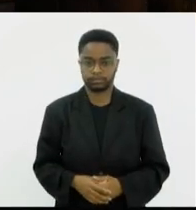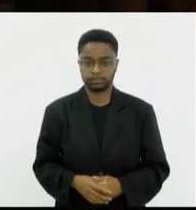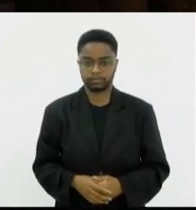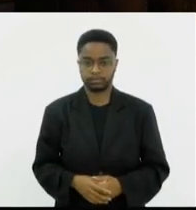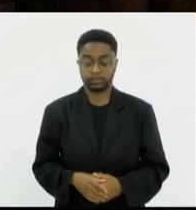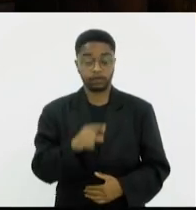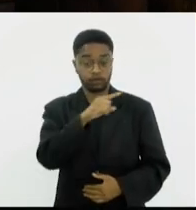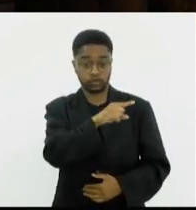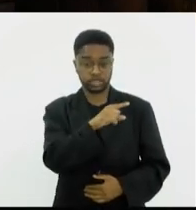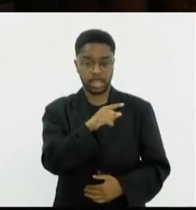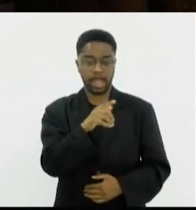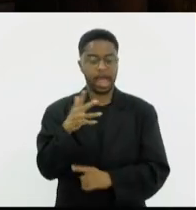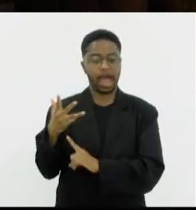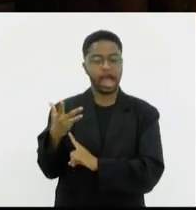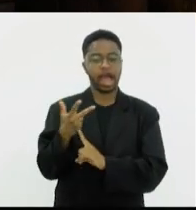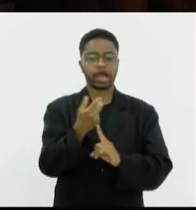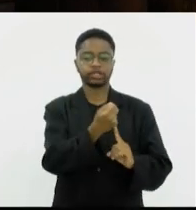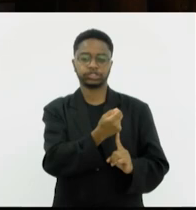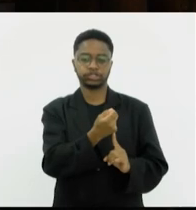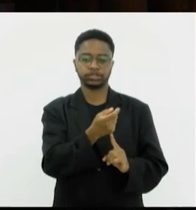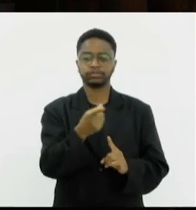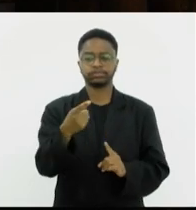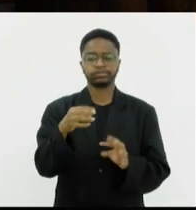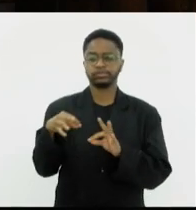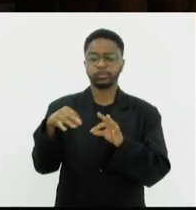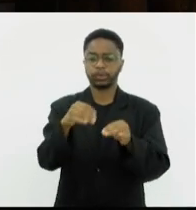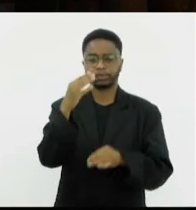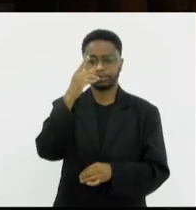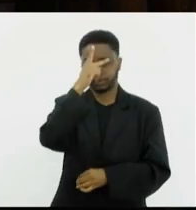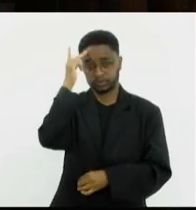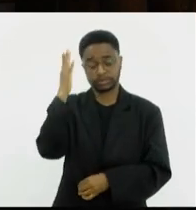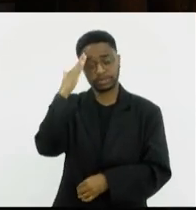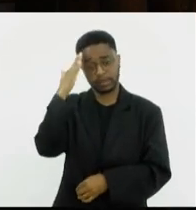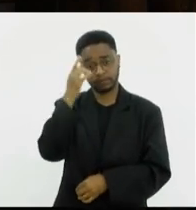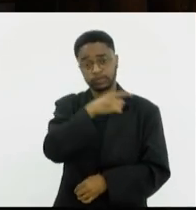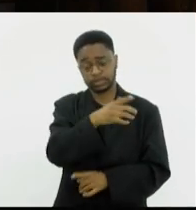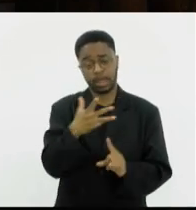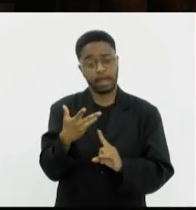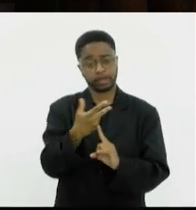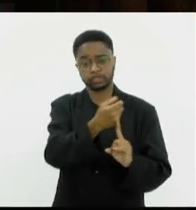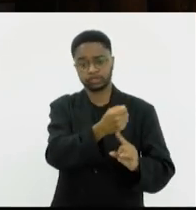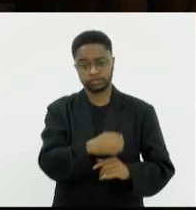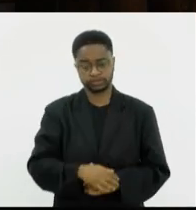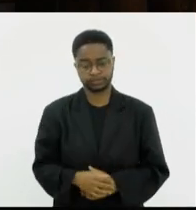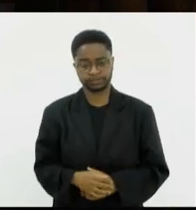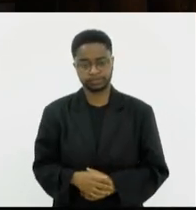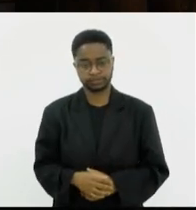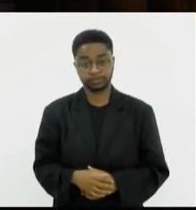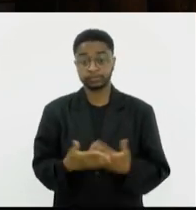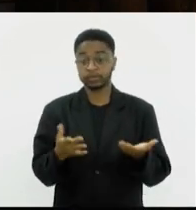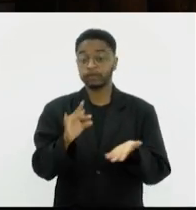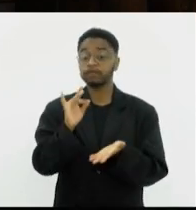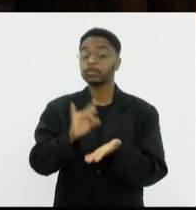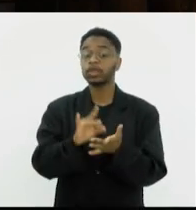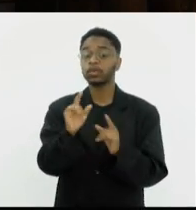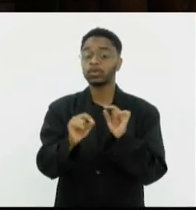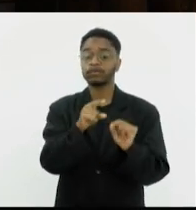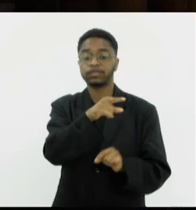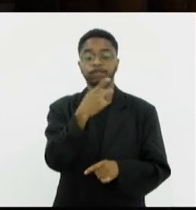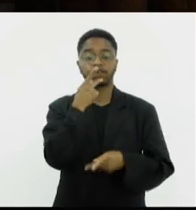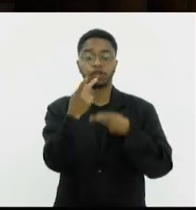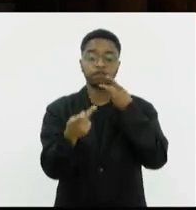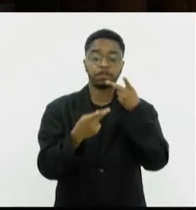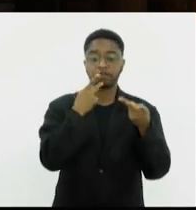O senhor é um artista. Todo mundo sabe disso. O senhor é um artista. E a verdade é que o senhor